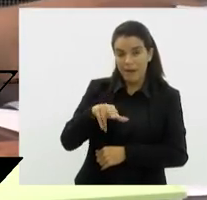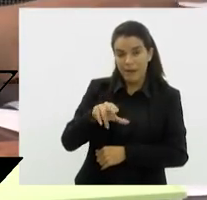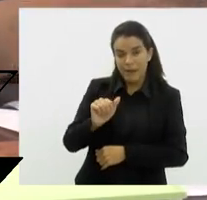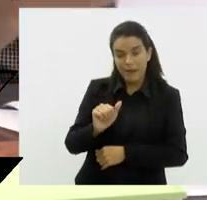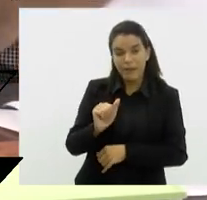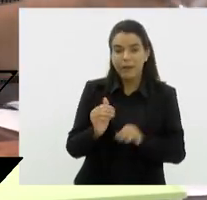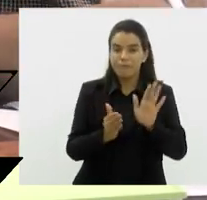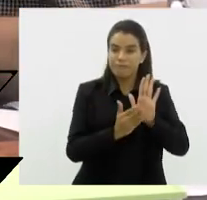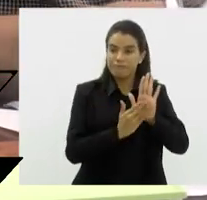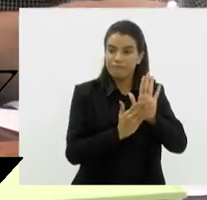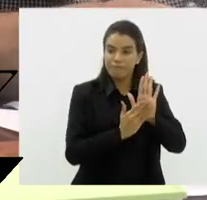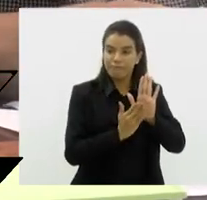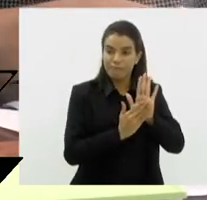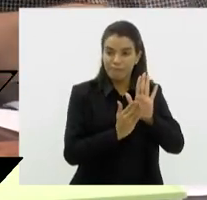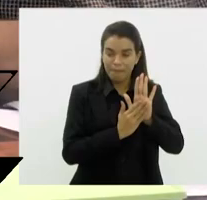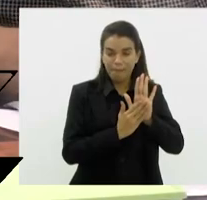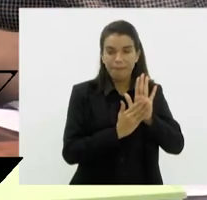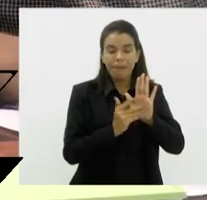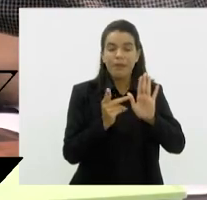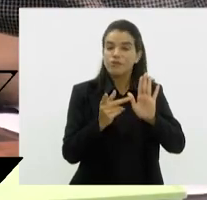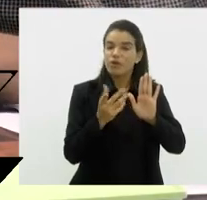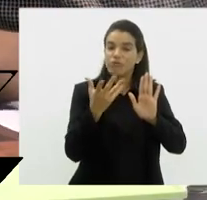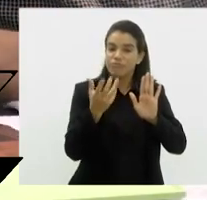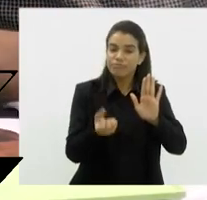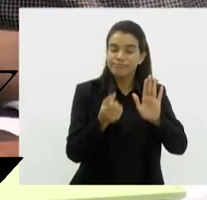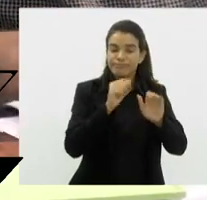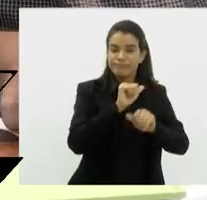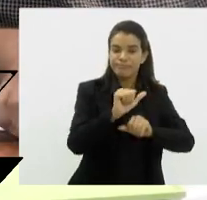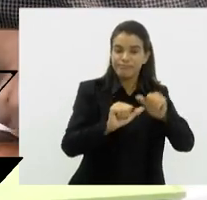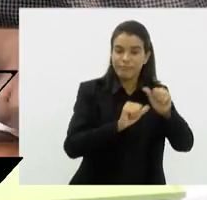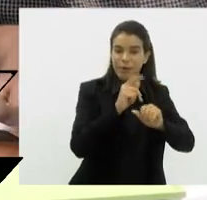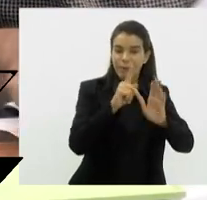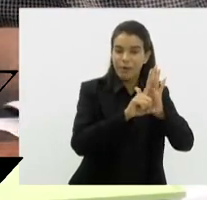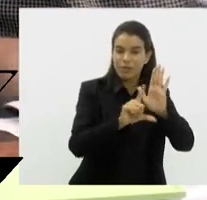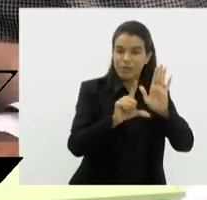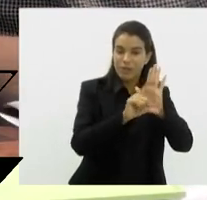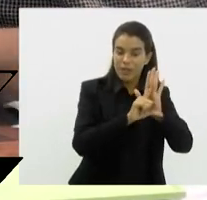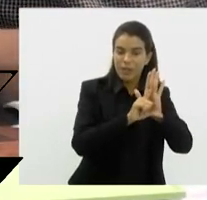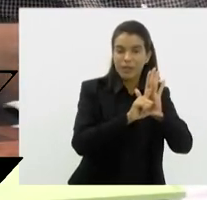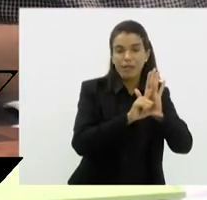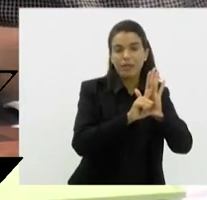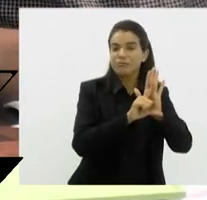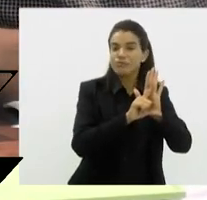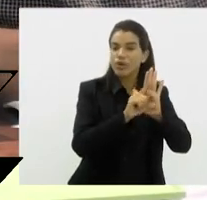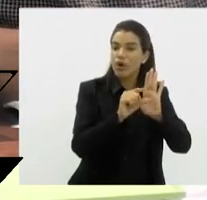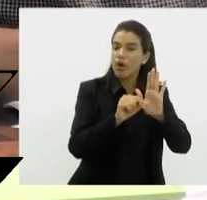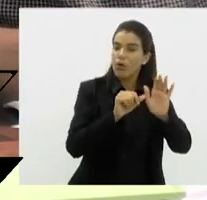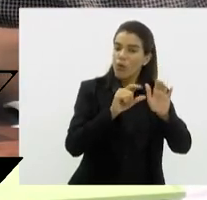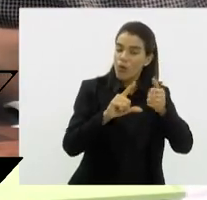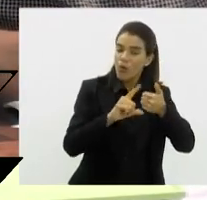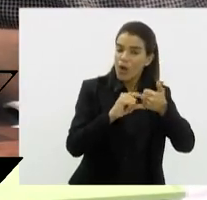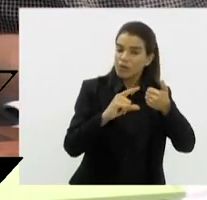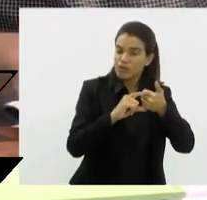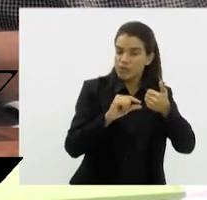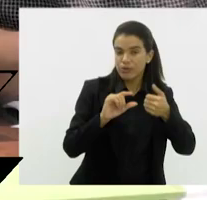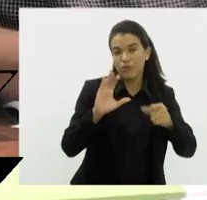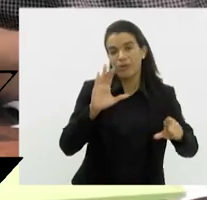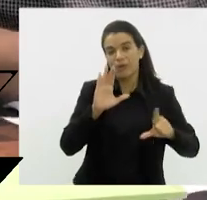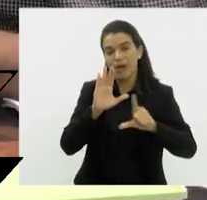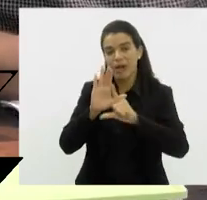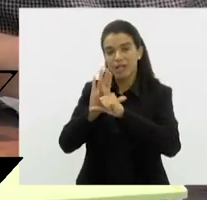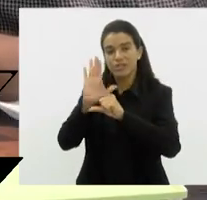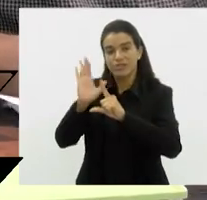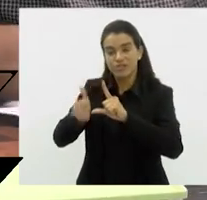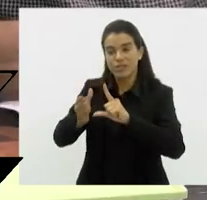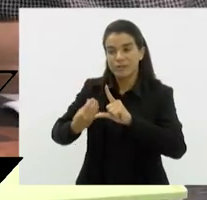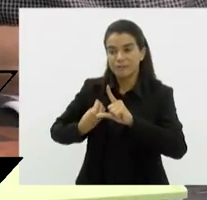ideia, acatar com modificação, transformando o PL em PL que acrescenta um artigo à lei